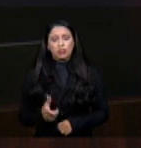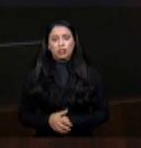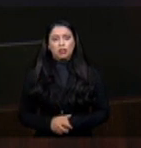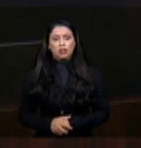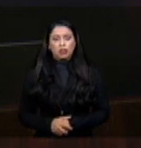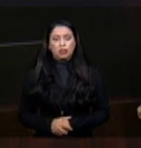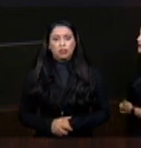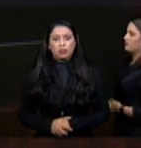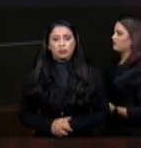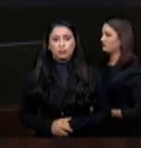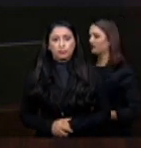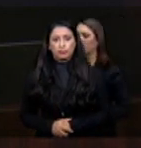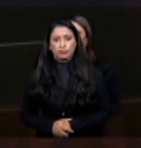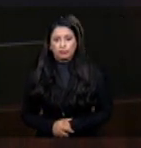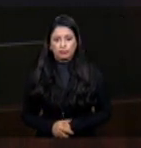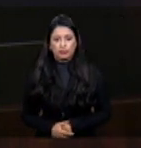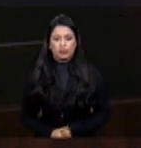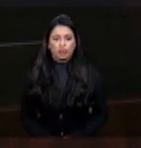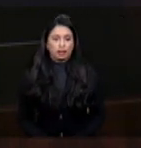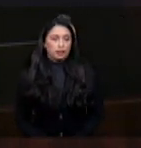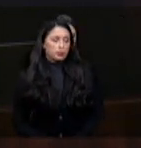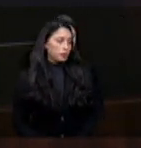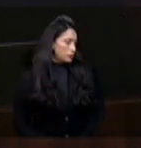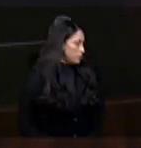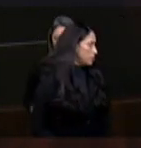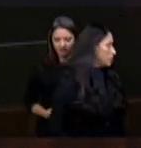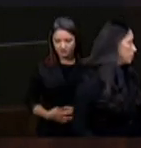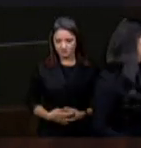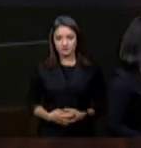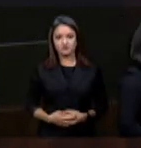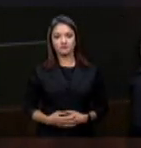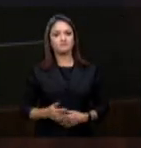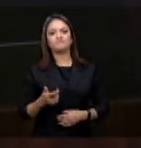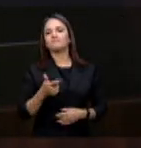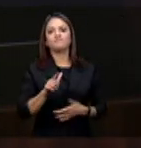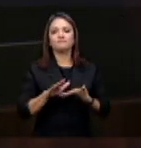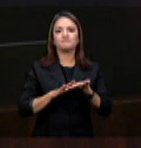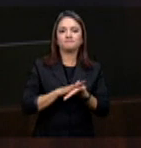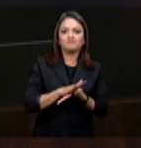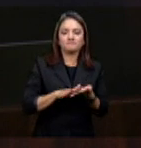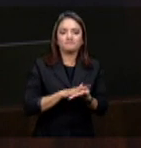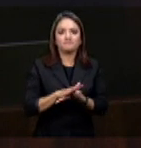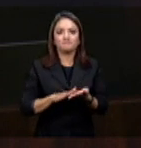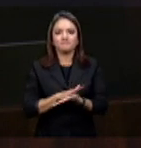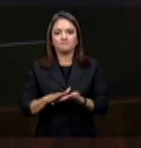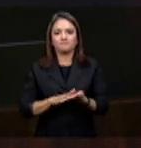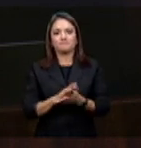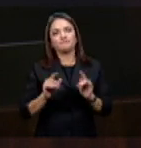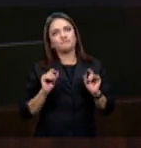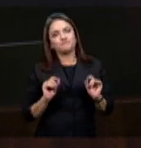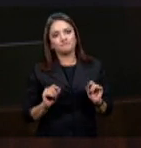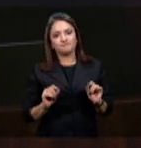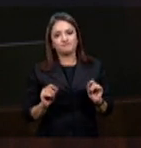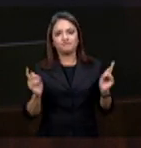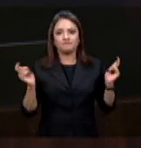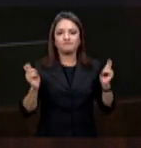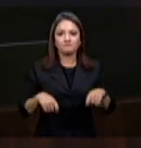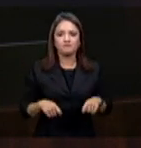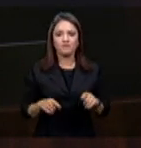receita é uma fórmula que se possa na a enquadrar